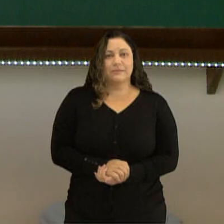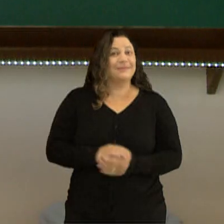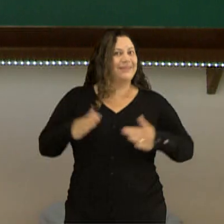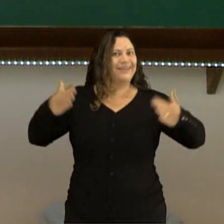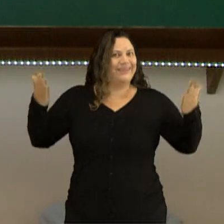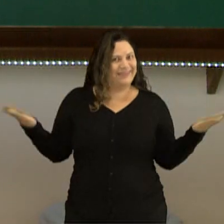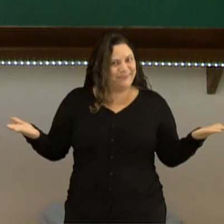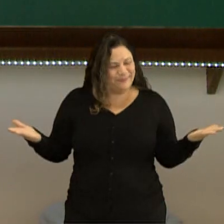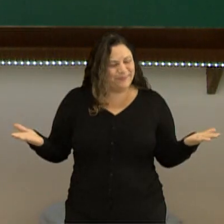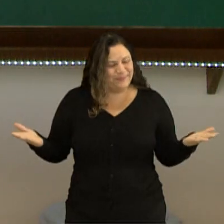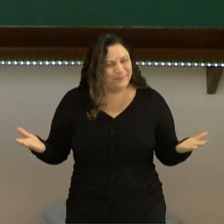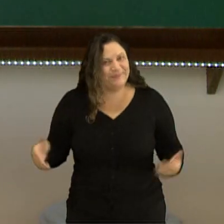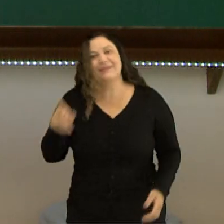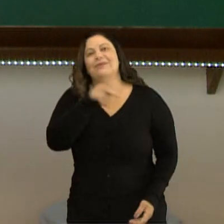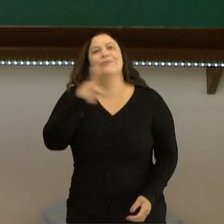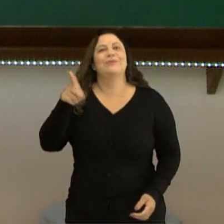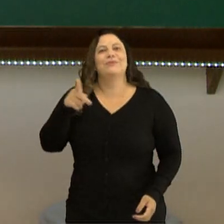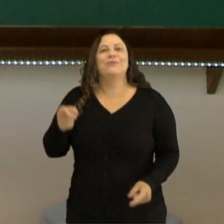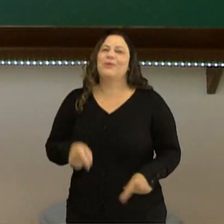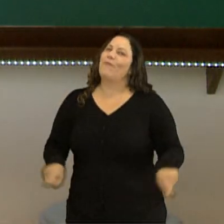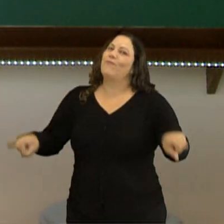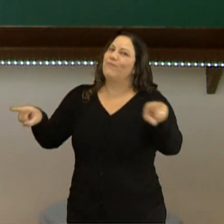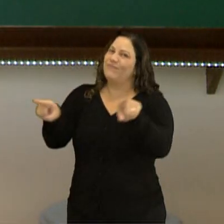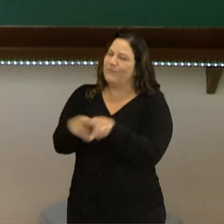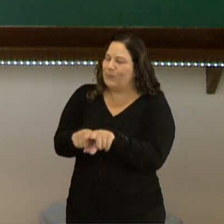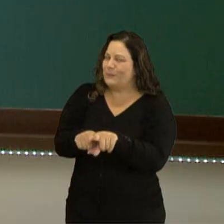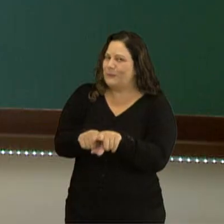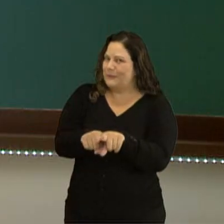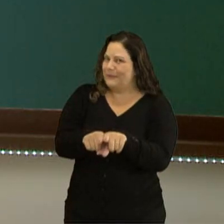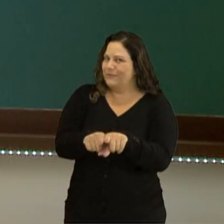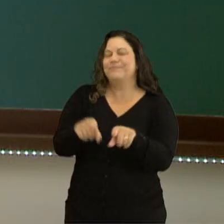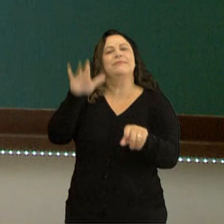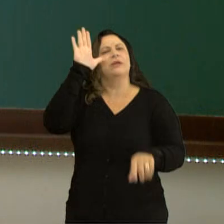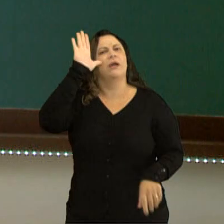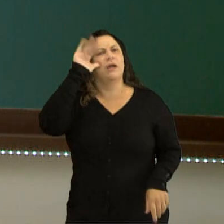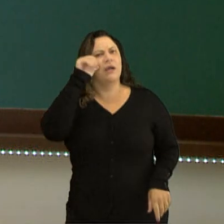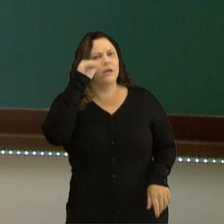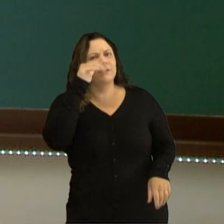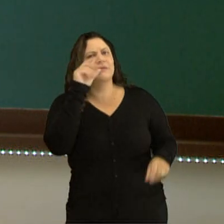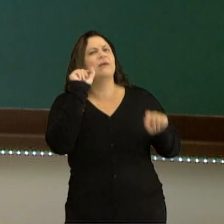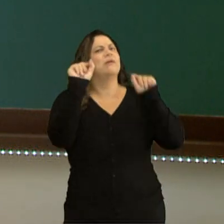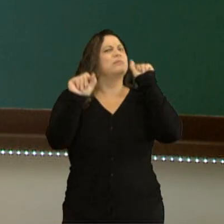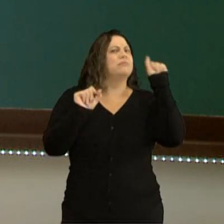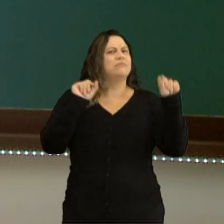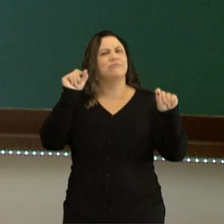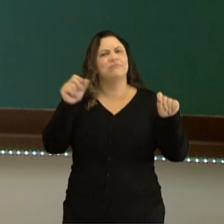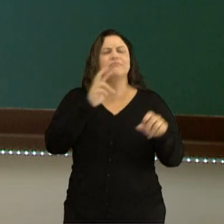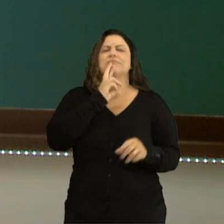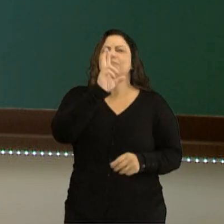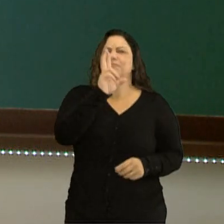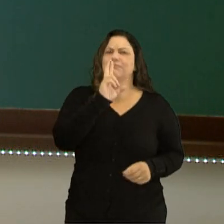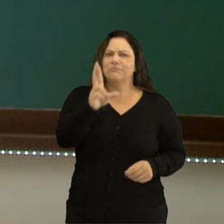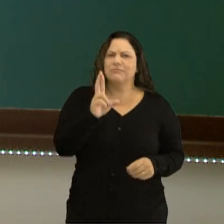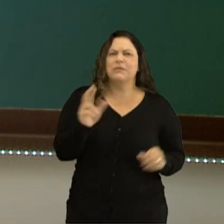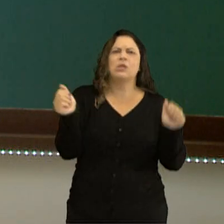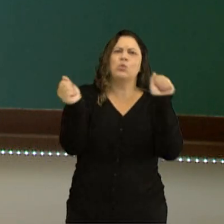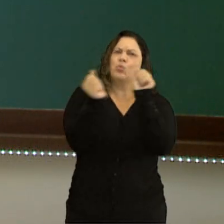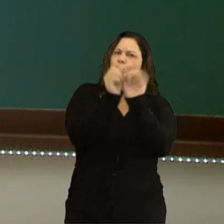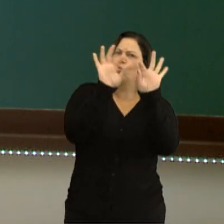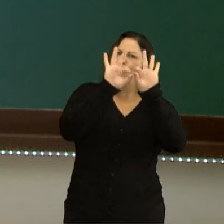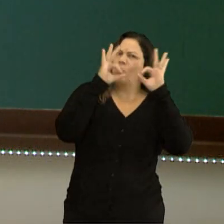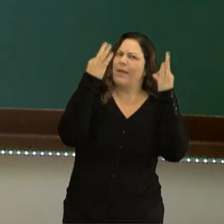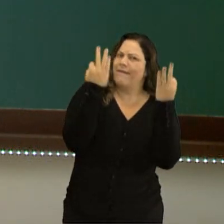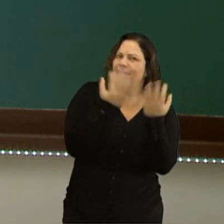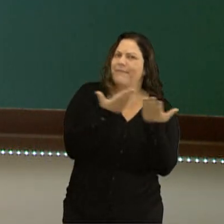E aí, galerinha, a professora voltou e eu voltei curiosa para saber aí o que você resolveu aí com a família, os coleguinhas sobre